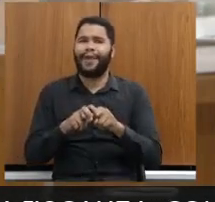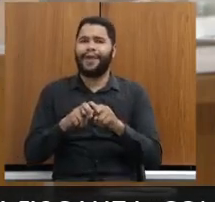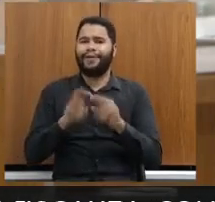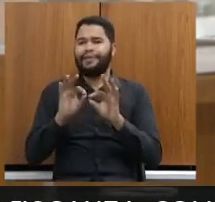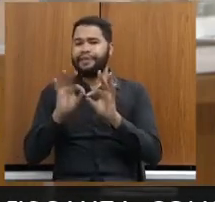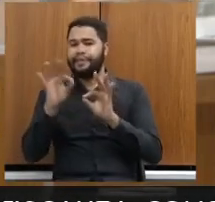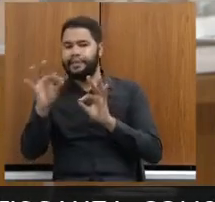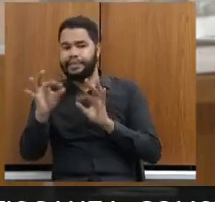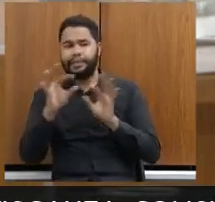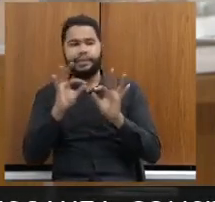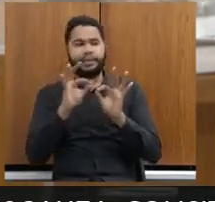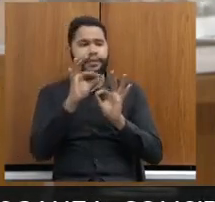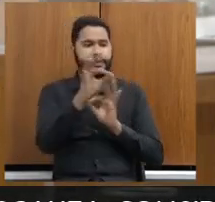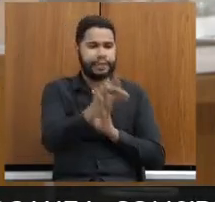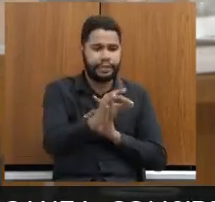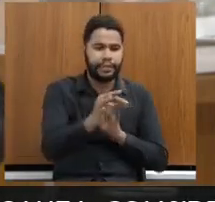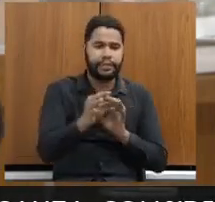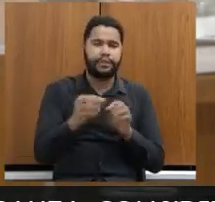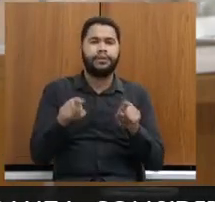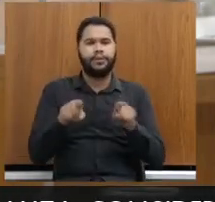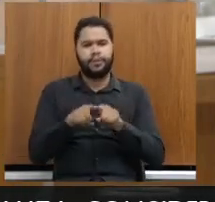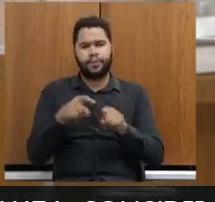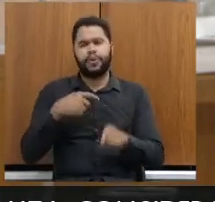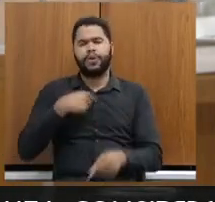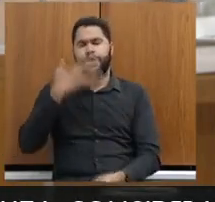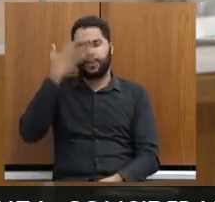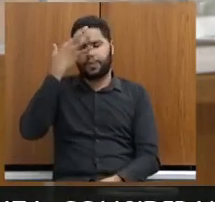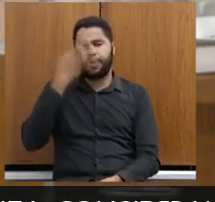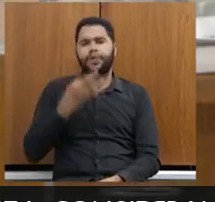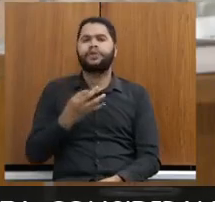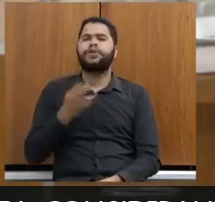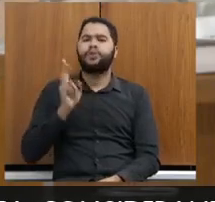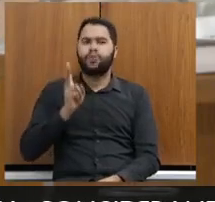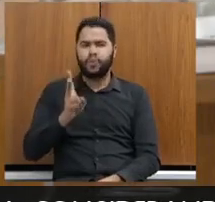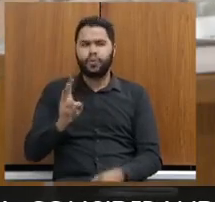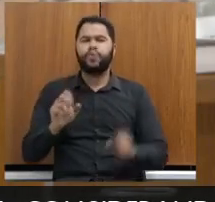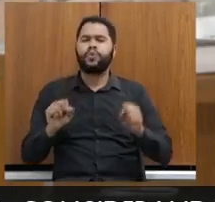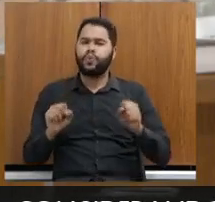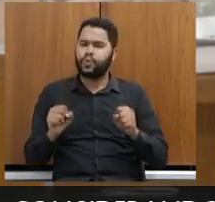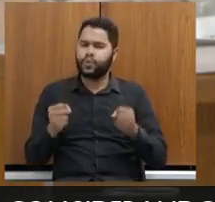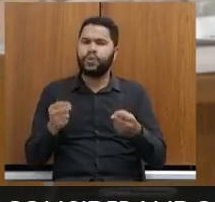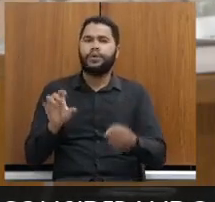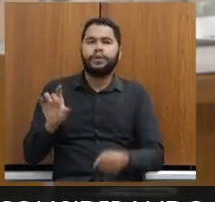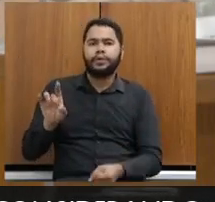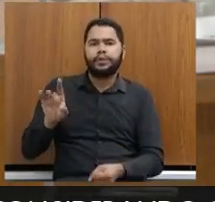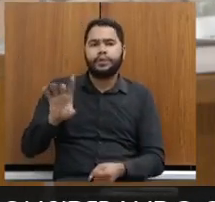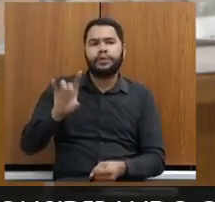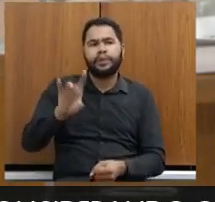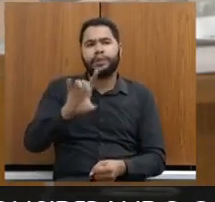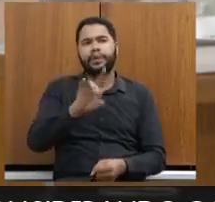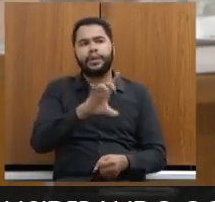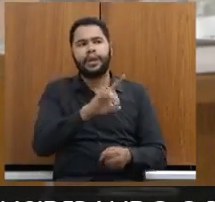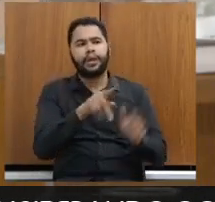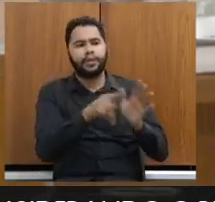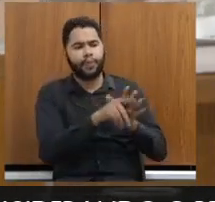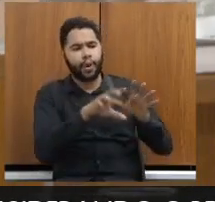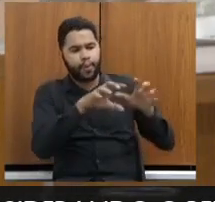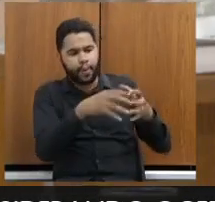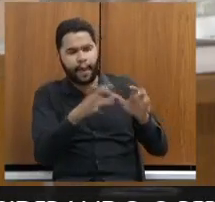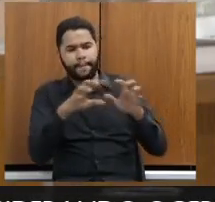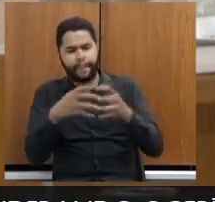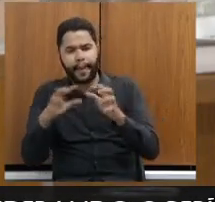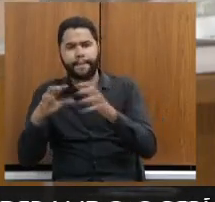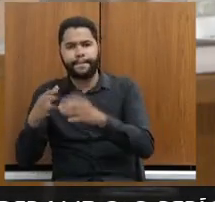distâncias até porque eu entendo e vou continuar defendendo do Joaquim que cada comarca tem que ter o seu sistema